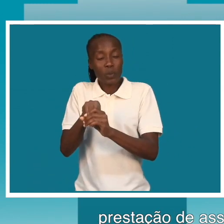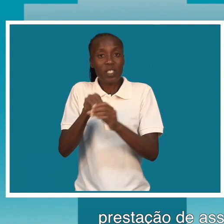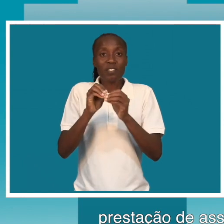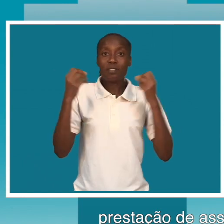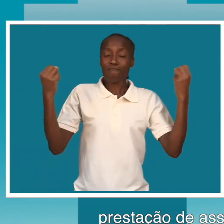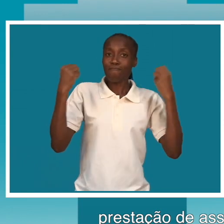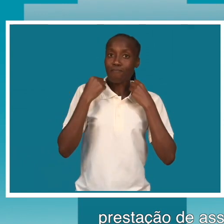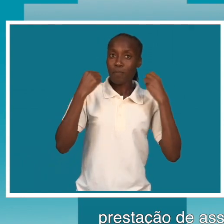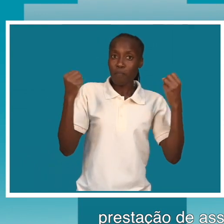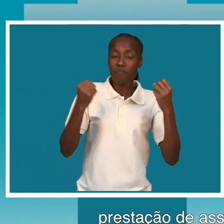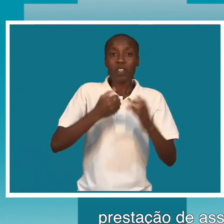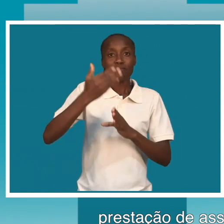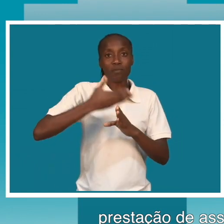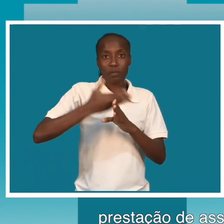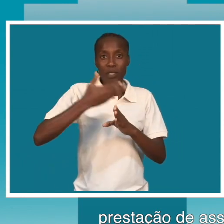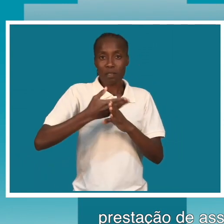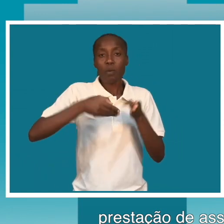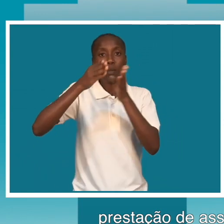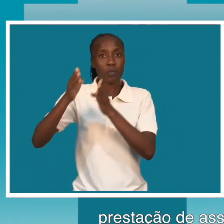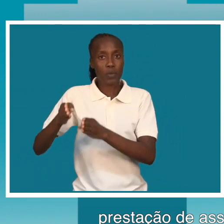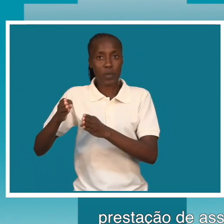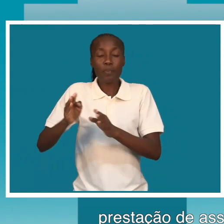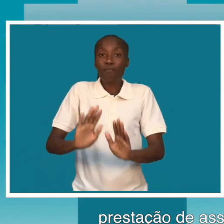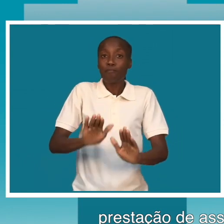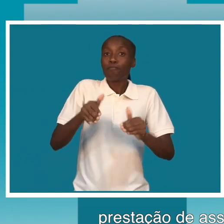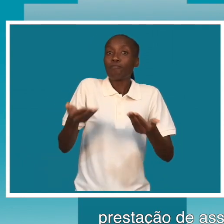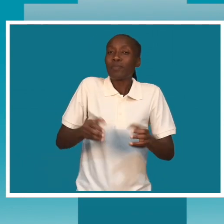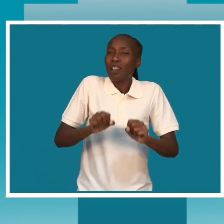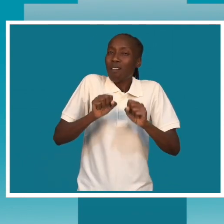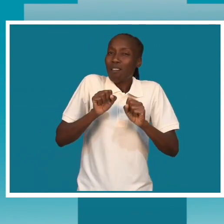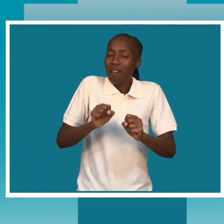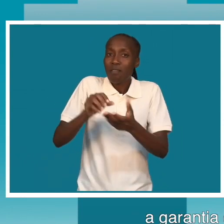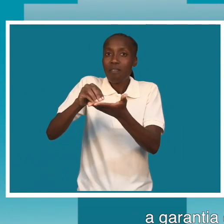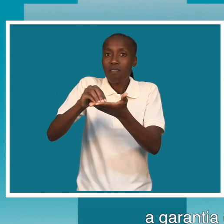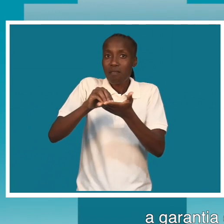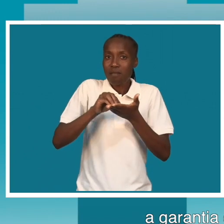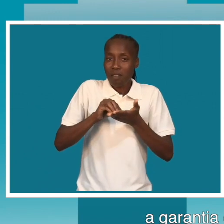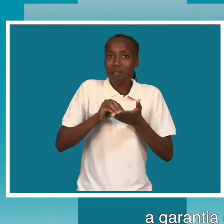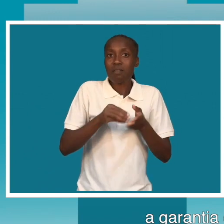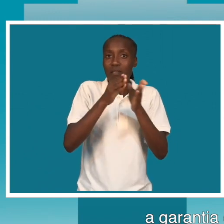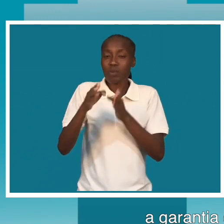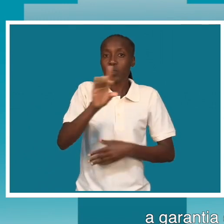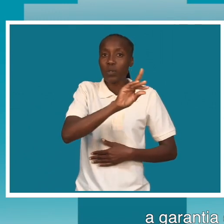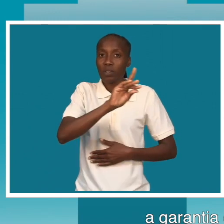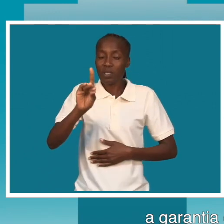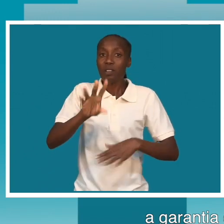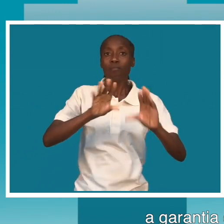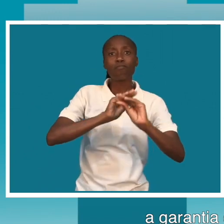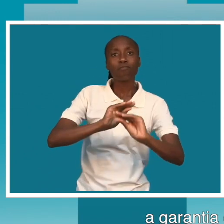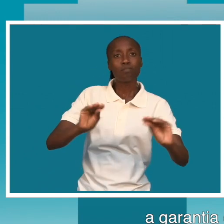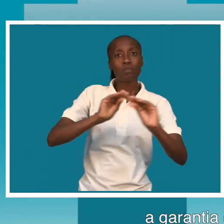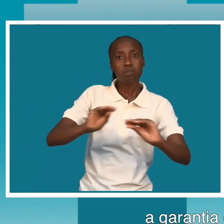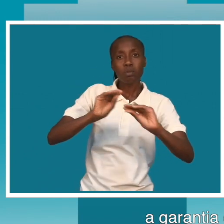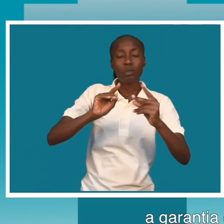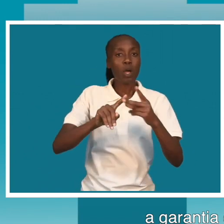incluindo os serviços de medicina física e reabilitação. A garantia de acesso das pessoas com